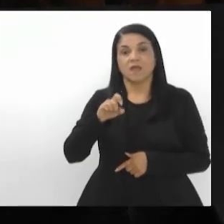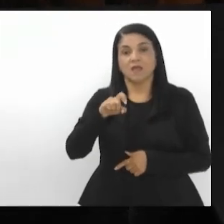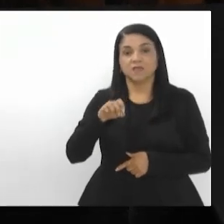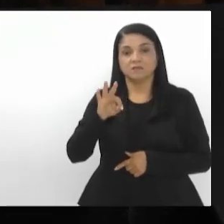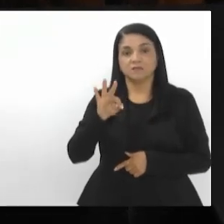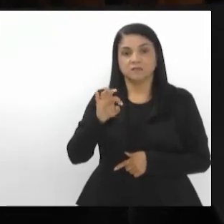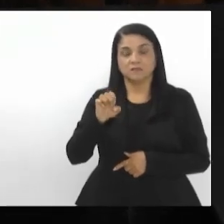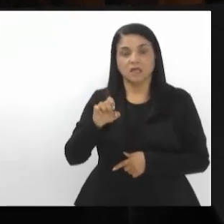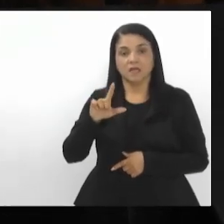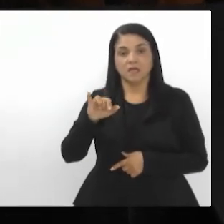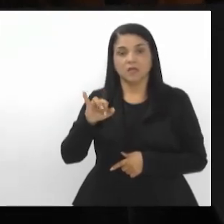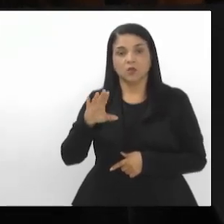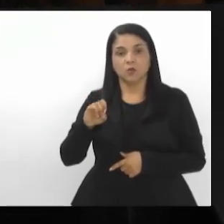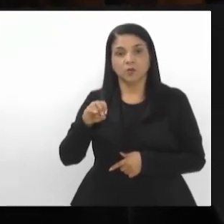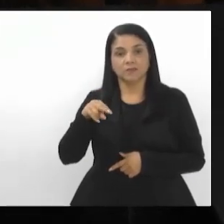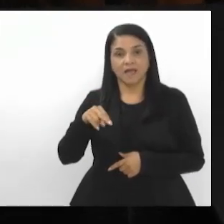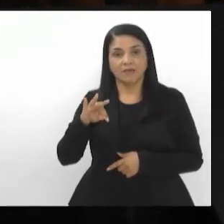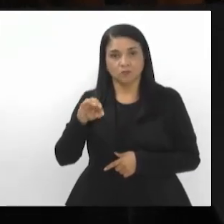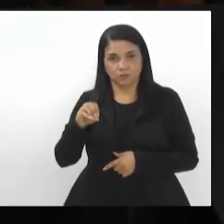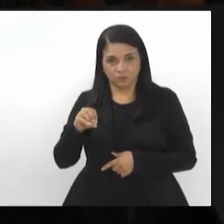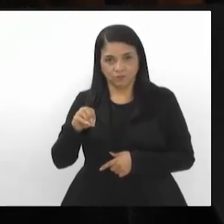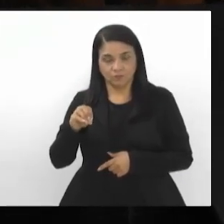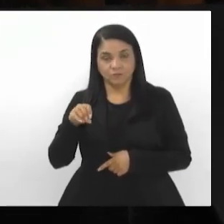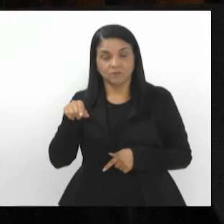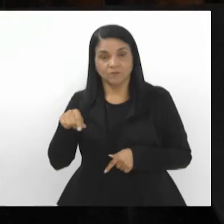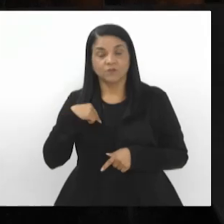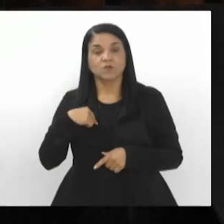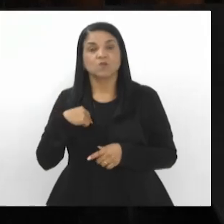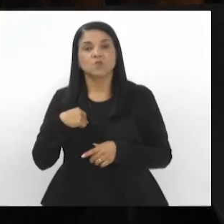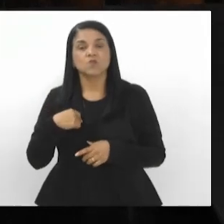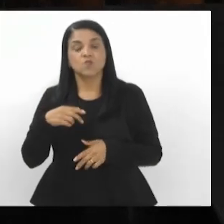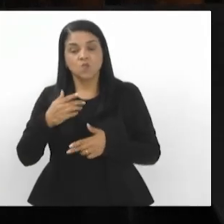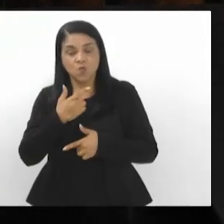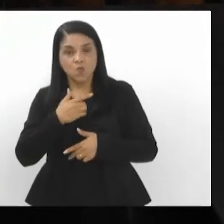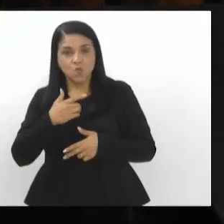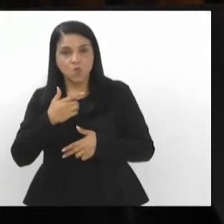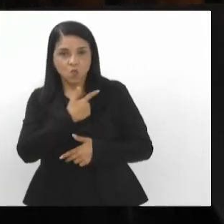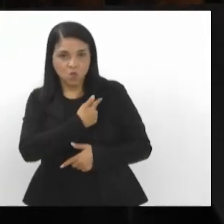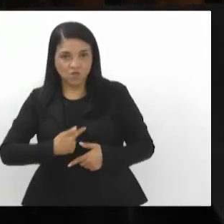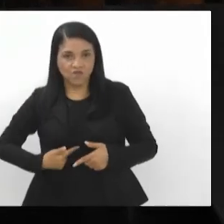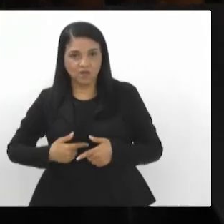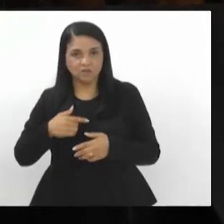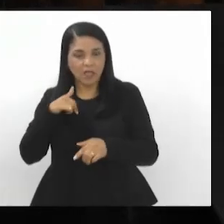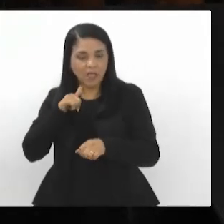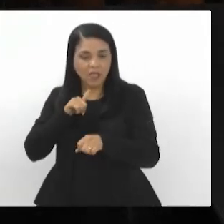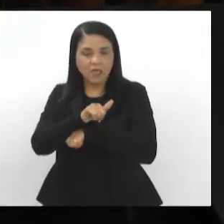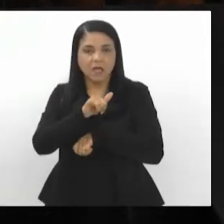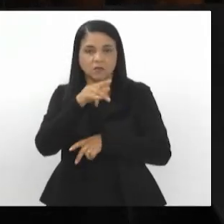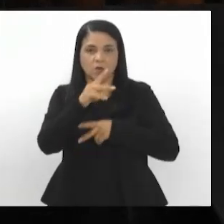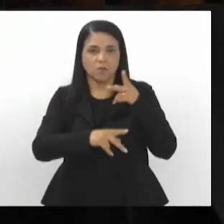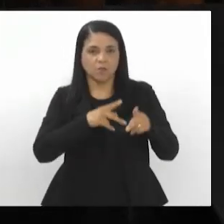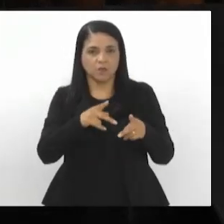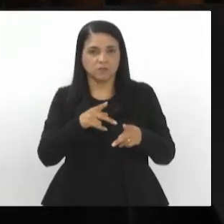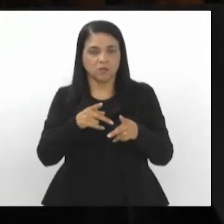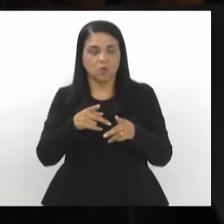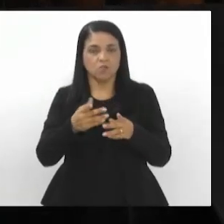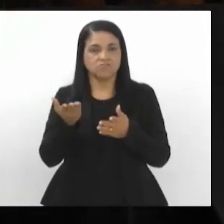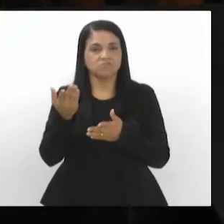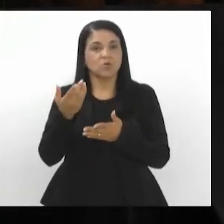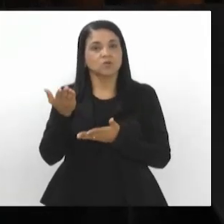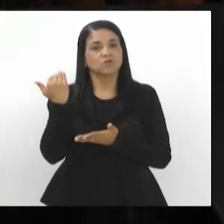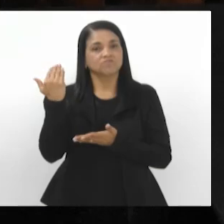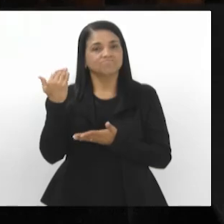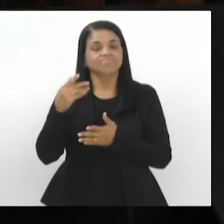estelionatário, isso é estelionato. O governo enganou a população quando vendeu a SEDAI, dizendo que